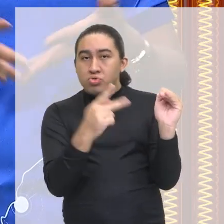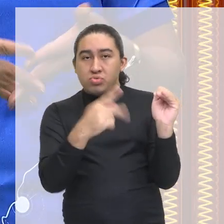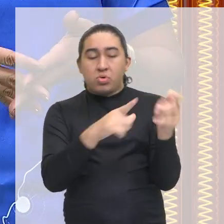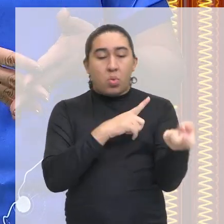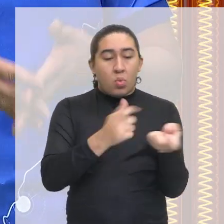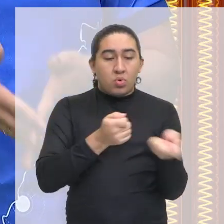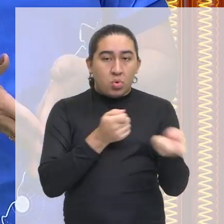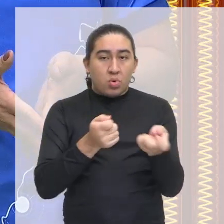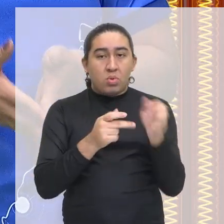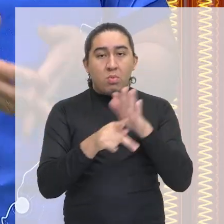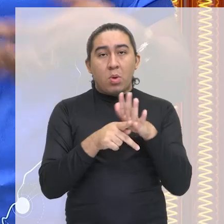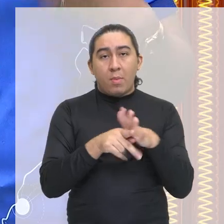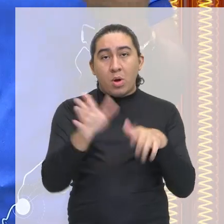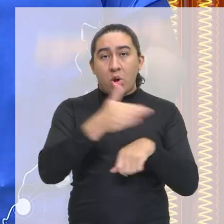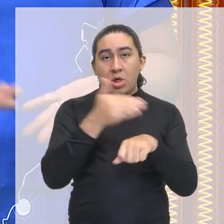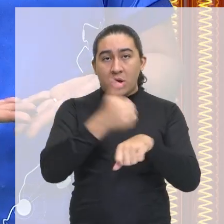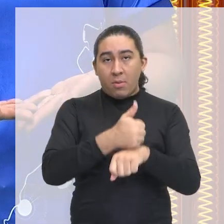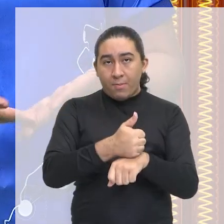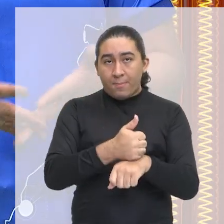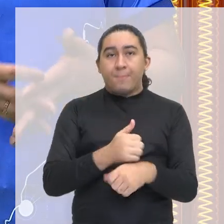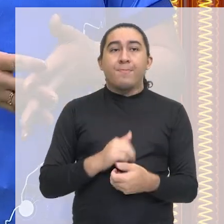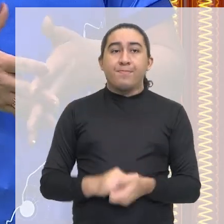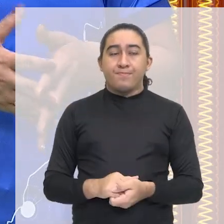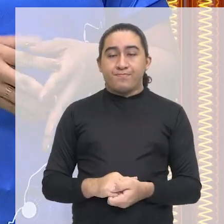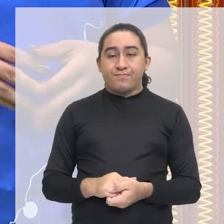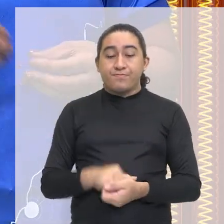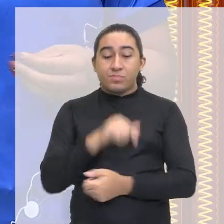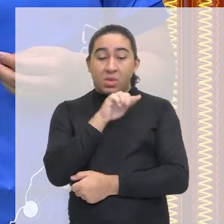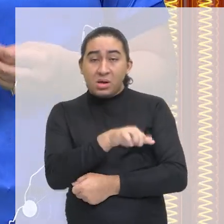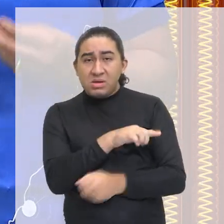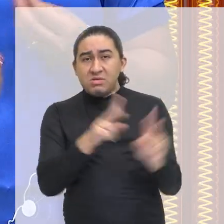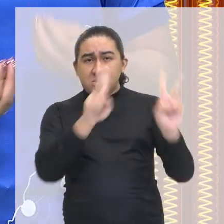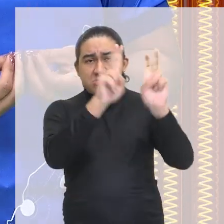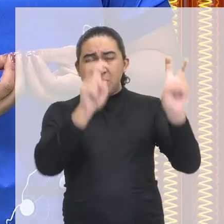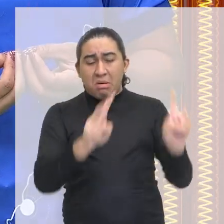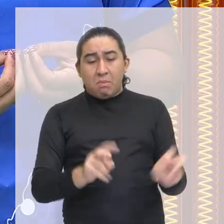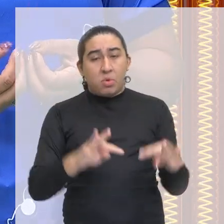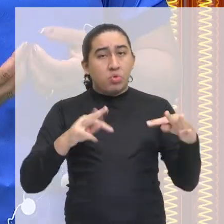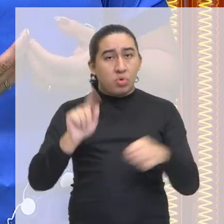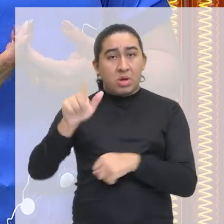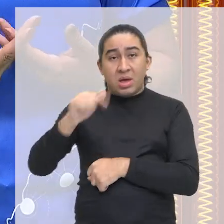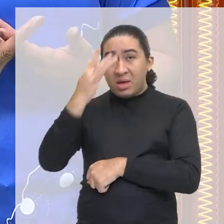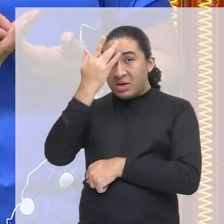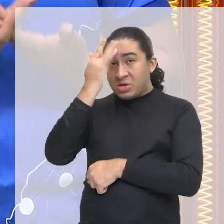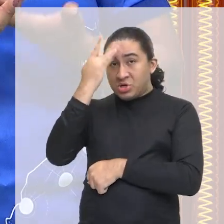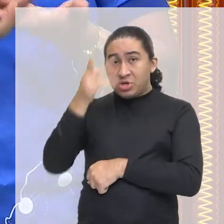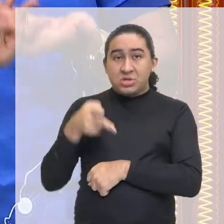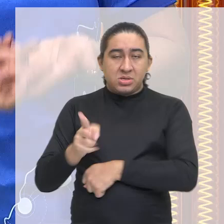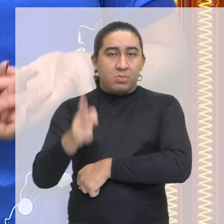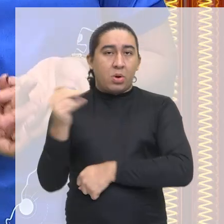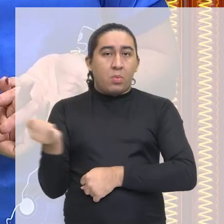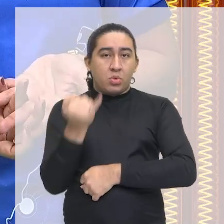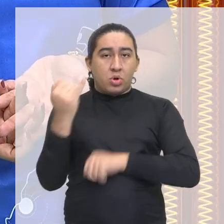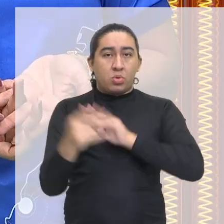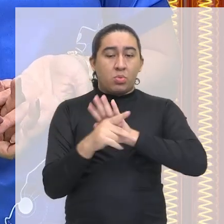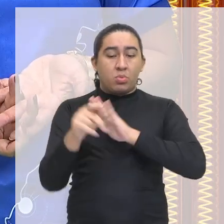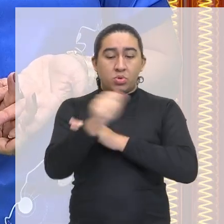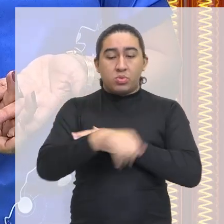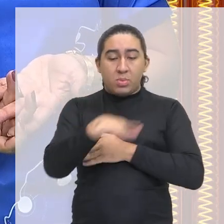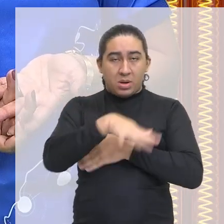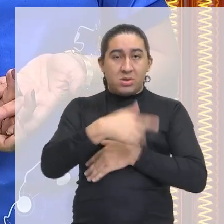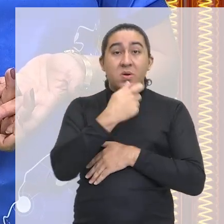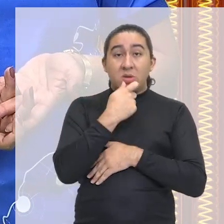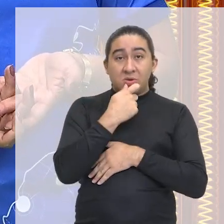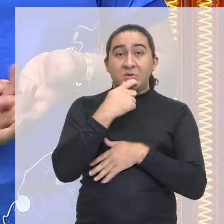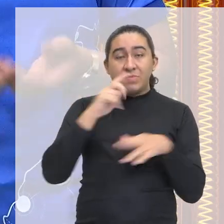de dominação colonialista. Então, essas questões vão fazer com que a Índia se torne sempre importante